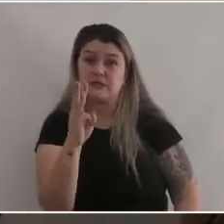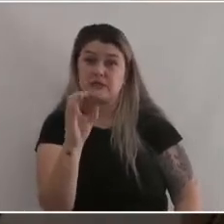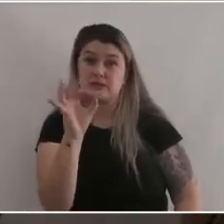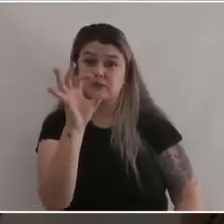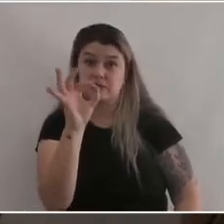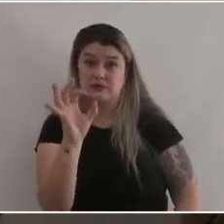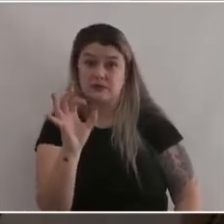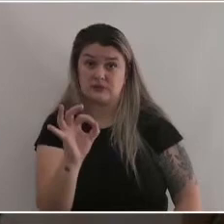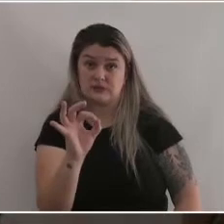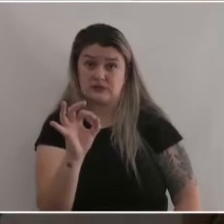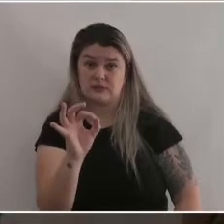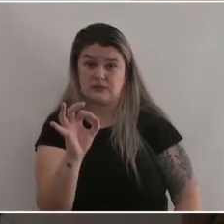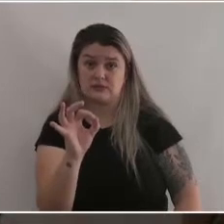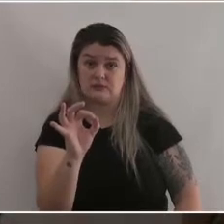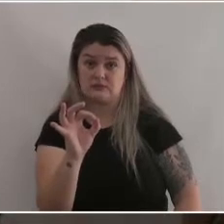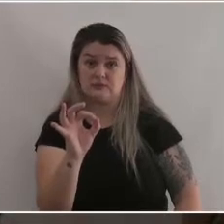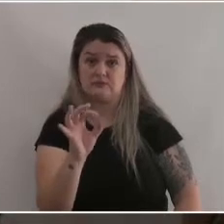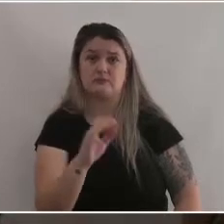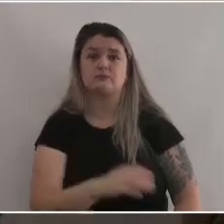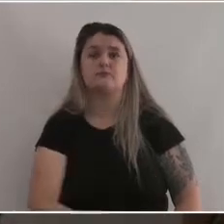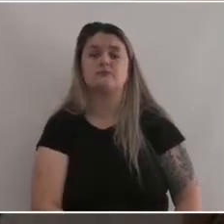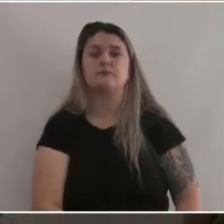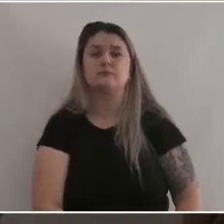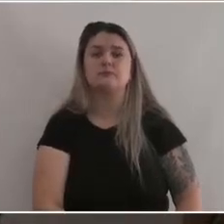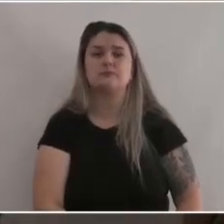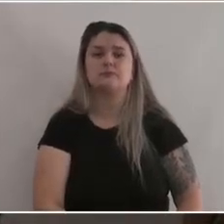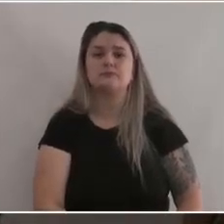54,30%, e a receita corrente líquida era R$